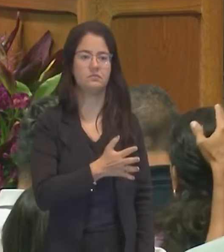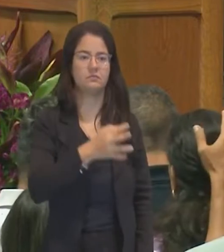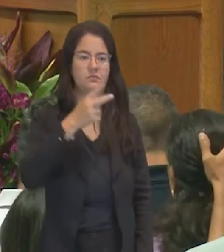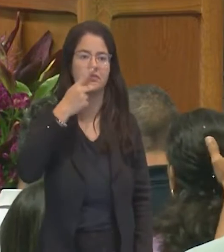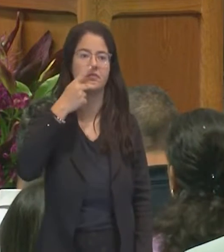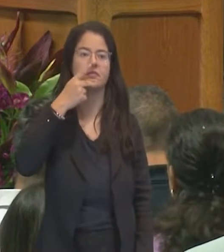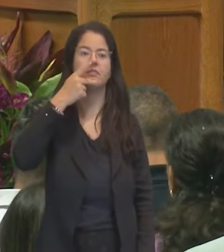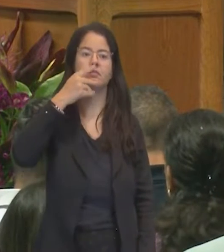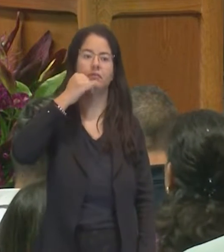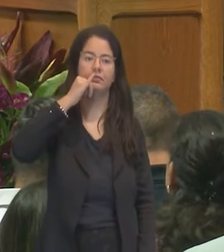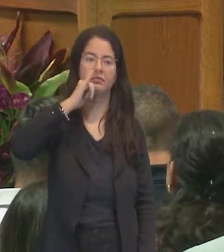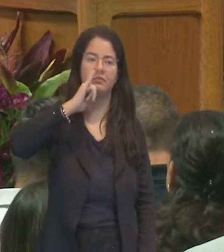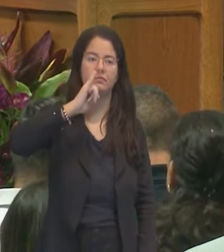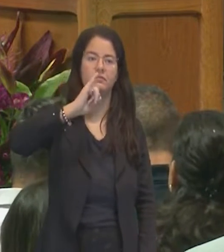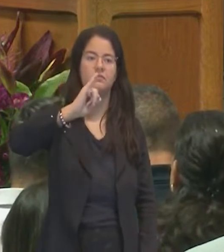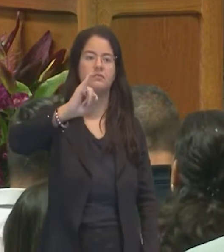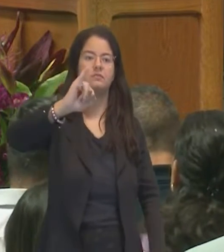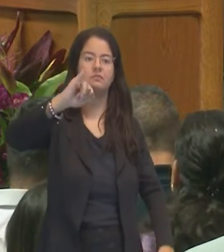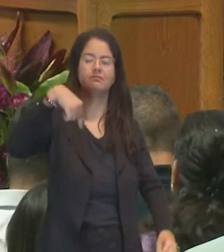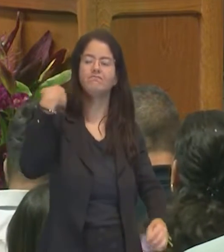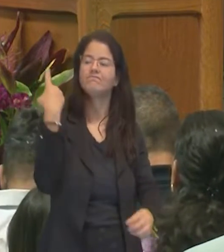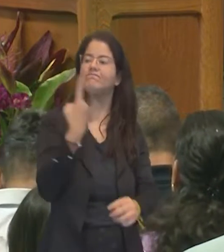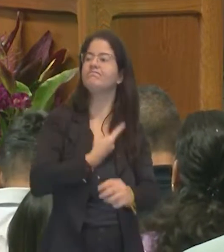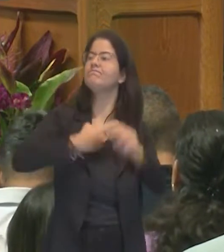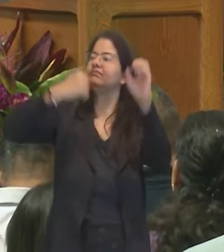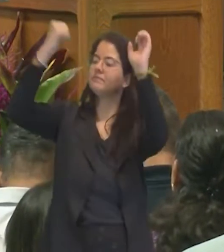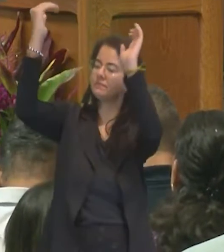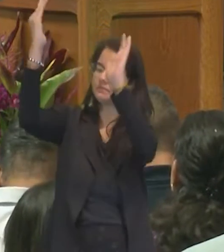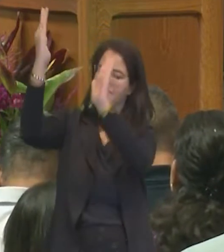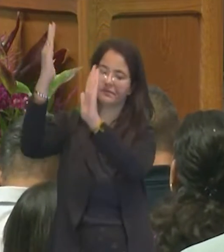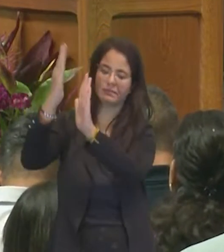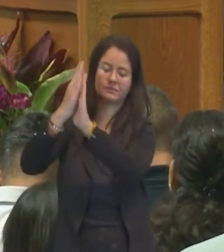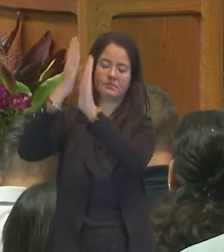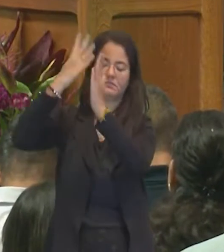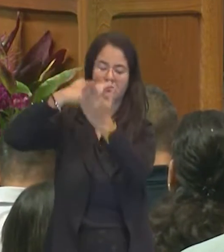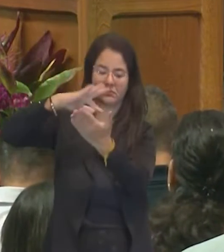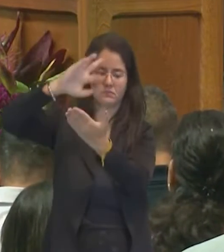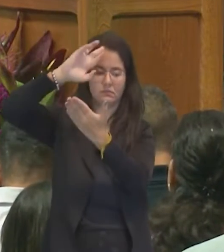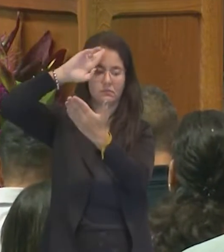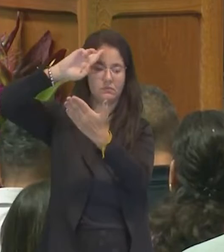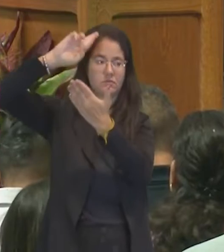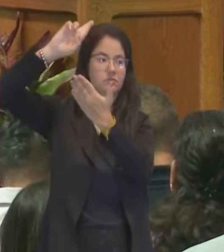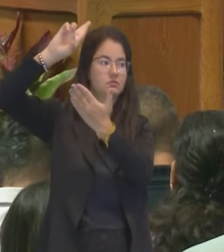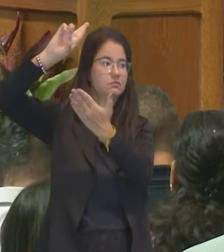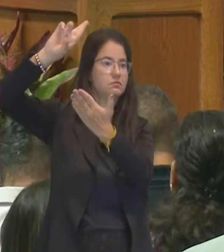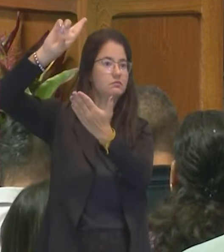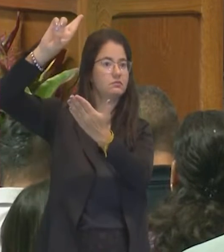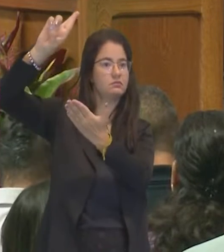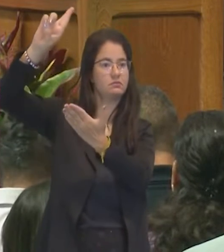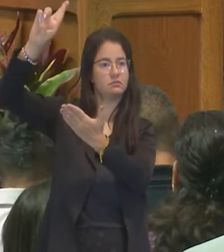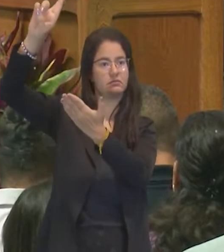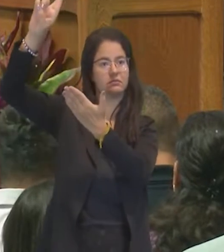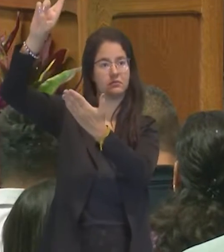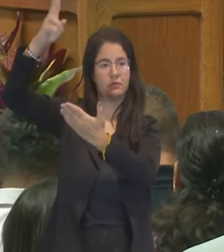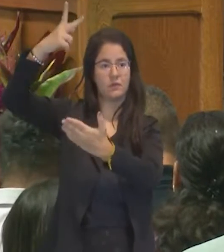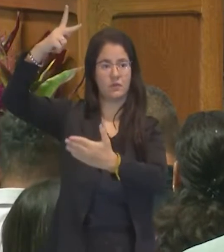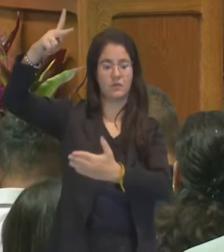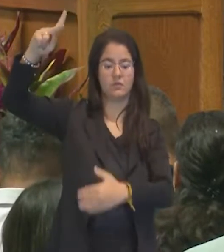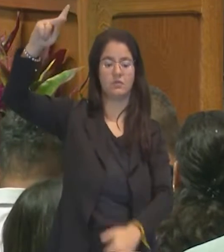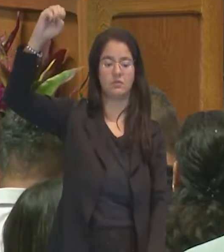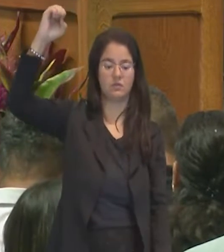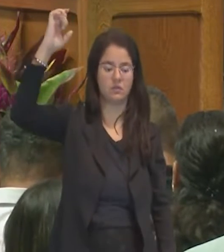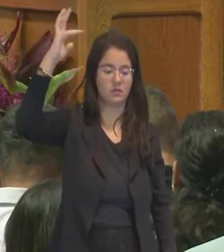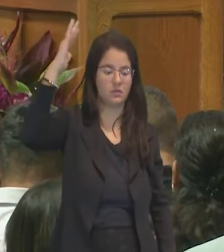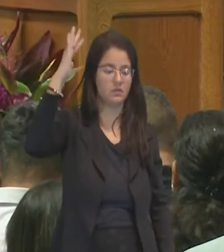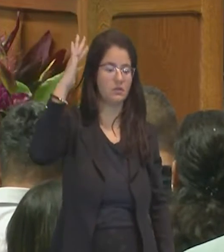seu poder. Deus, eu peço a tua cura agora. Ó Deus, se há alguém aqui sofrendo, ó Deus, uma